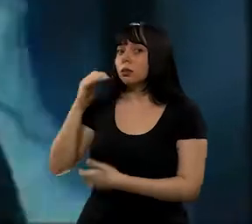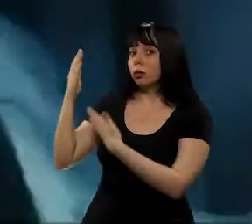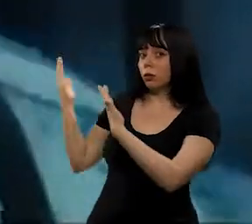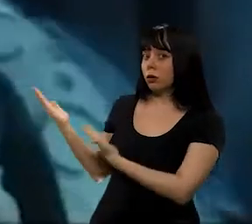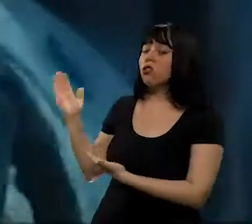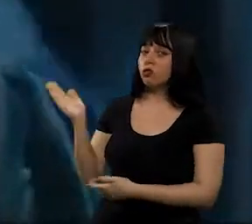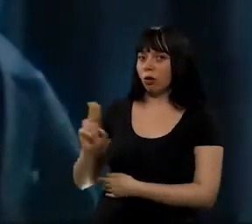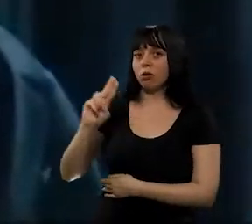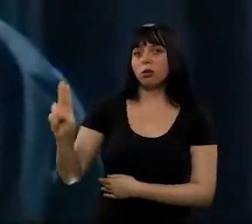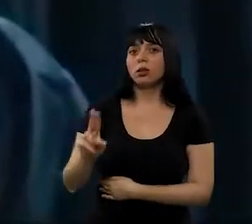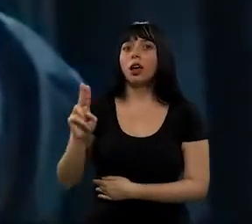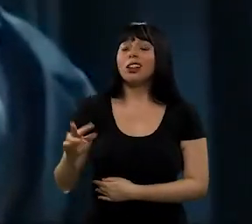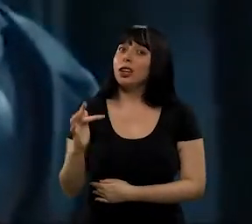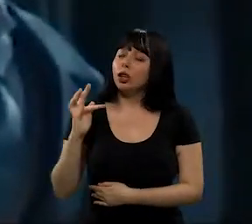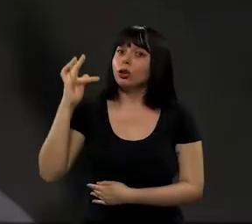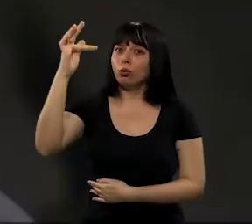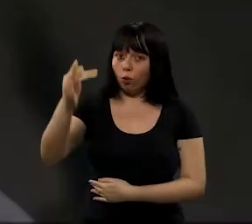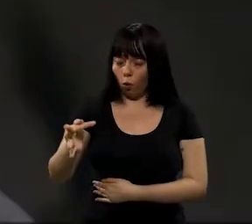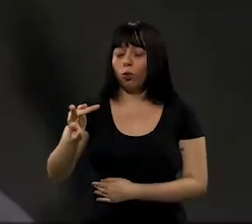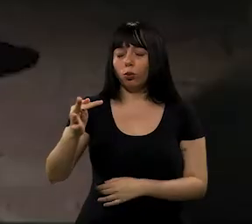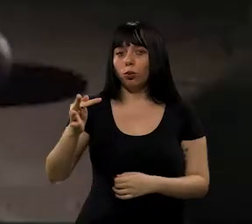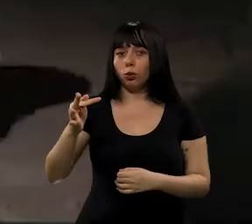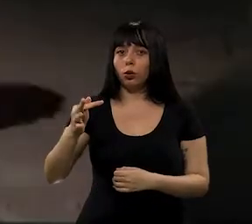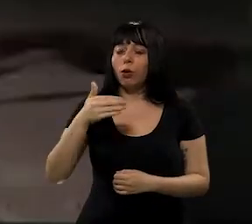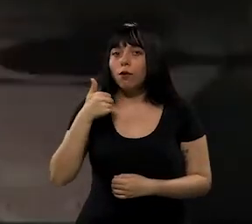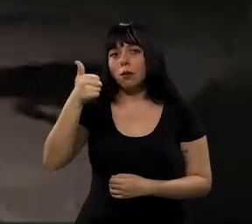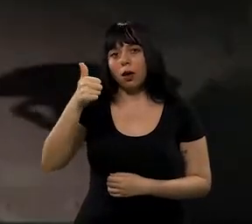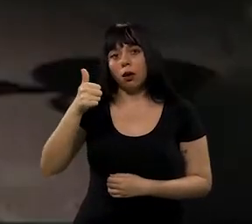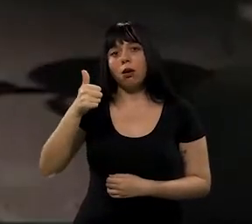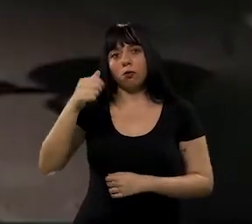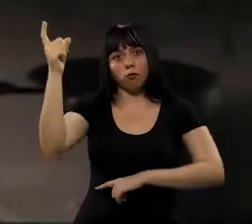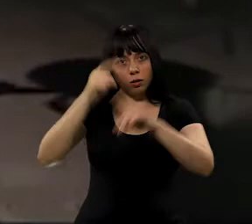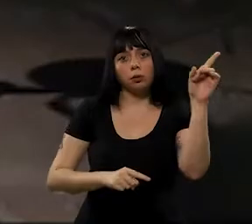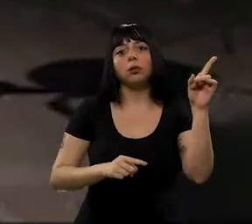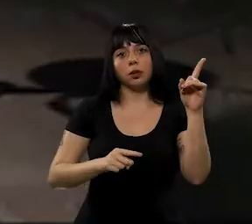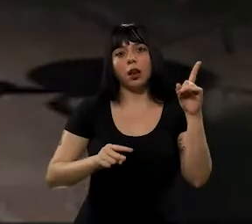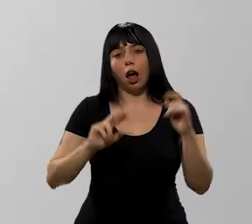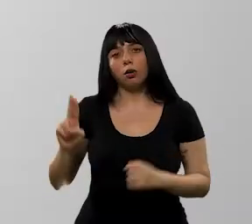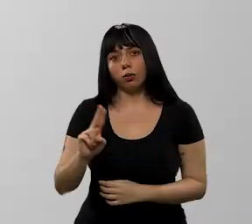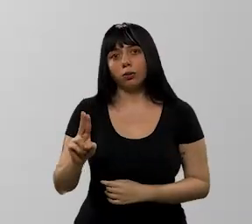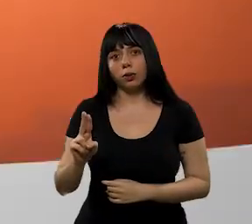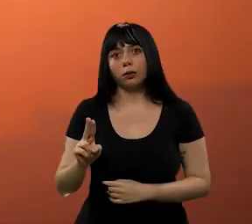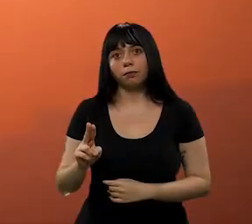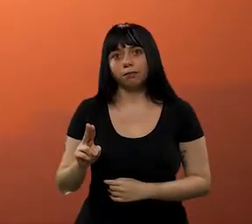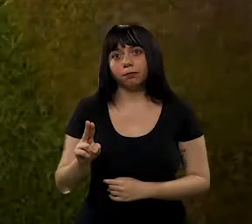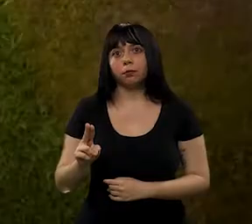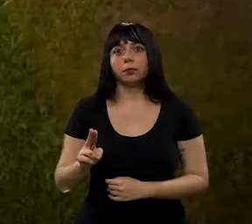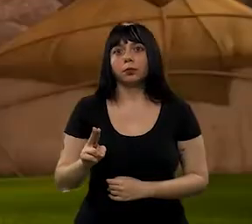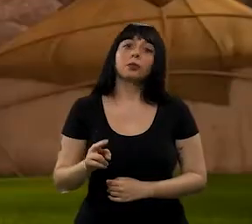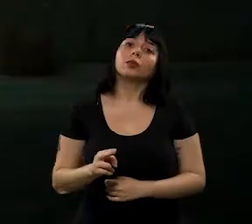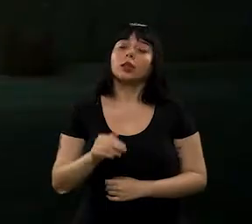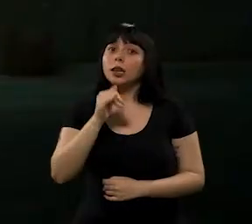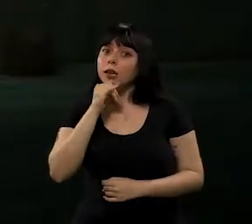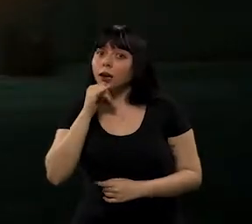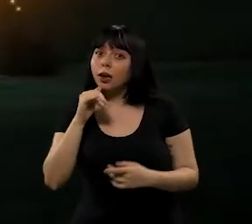utilizada, e a tendência é que cada vez mais esse diálogo ocorra na busca pela excelência em animar. A expansão das mídias